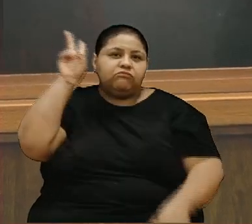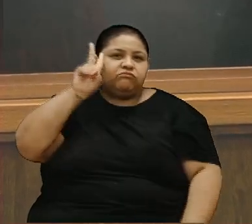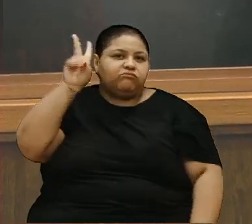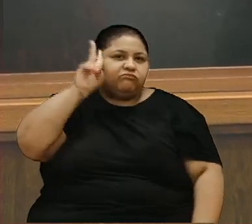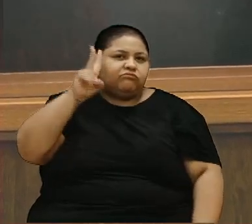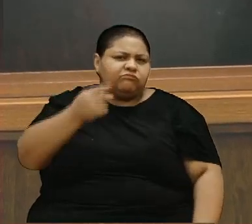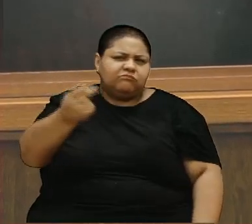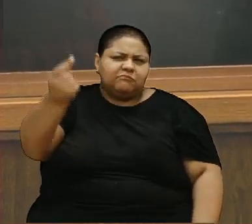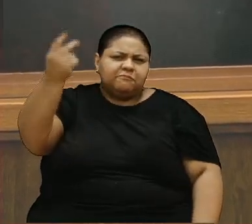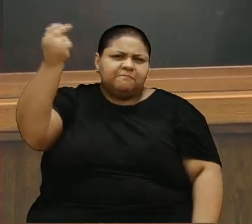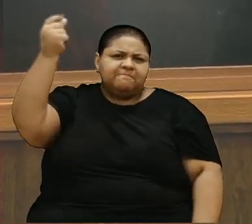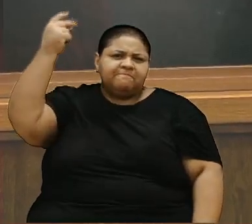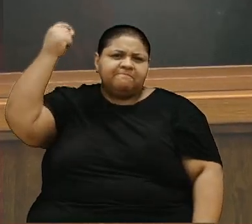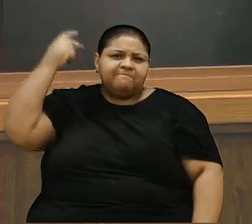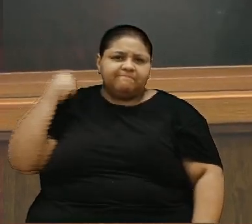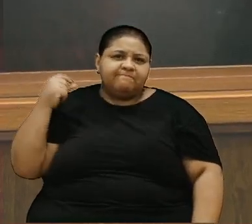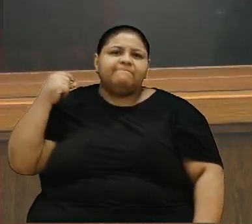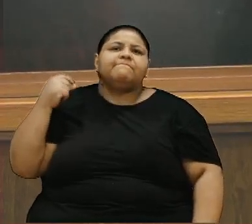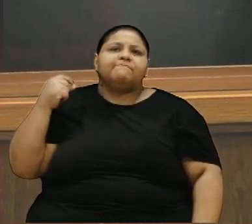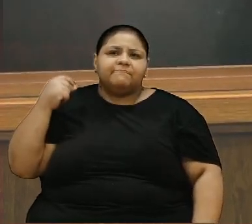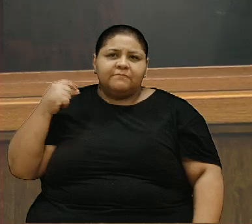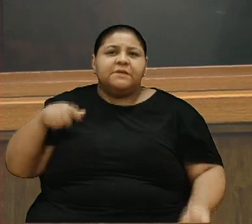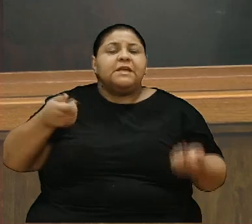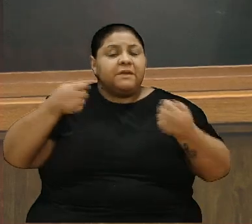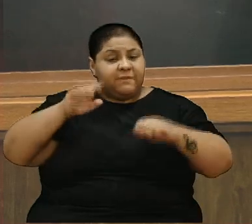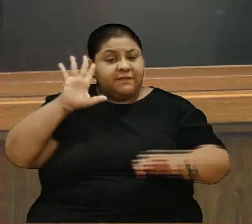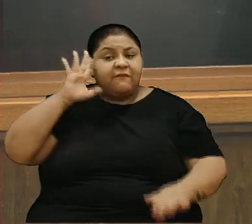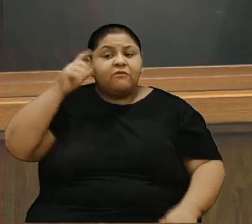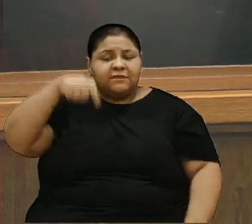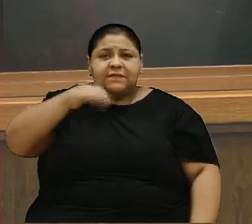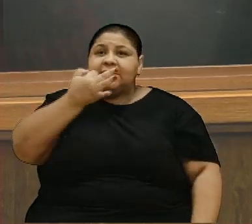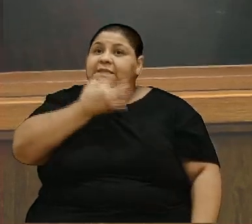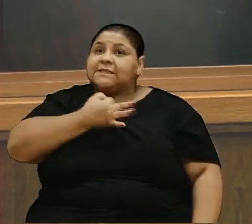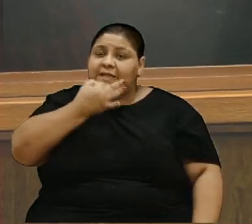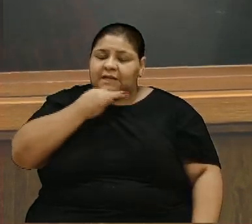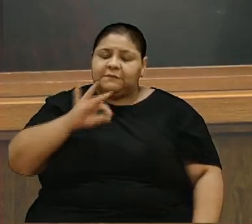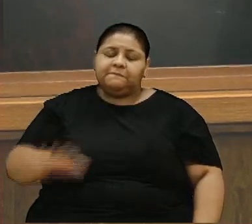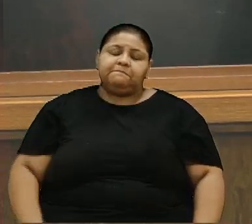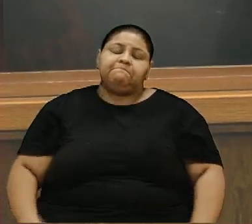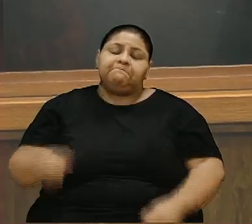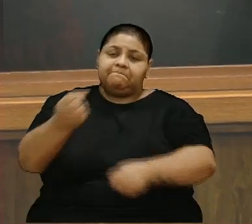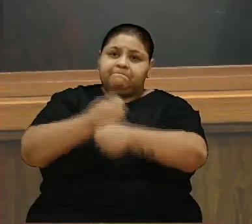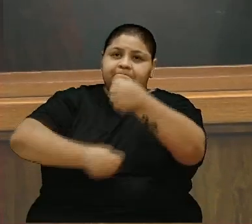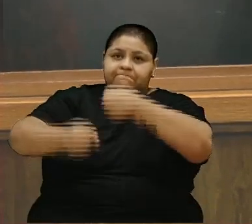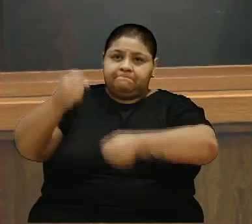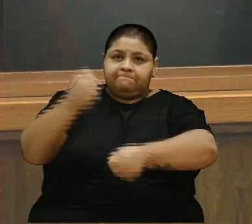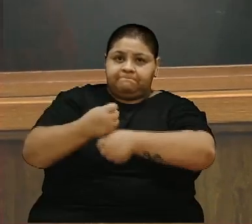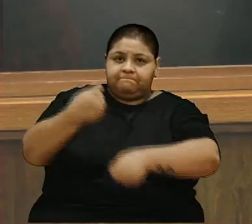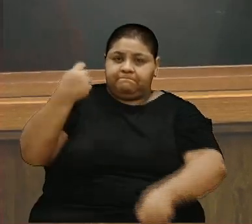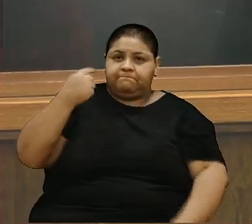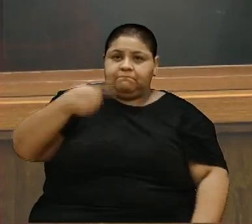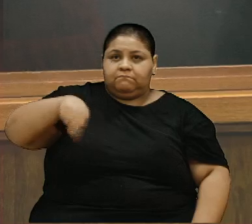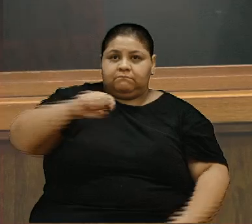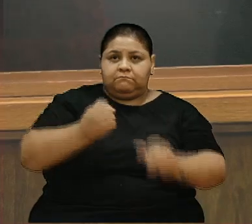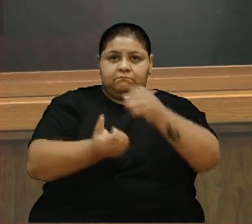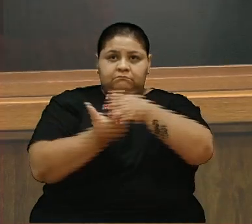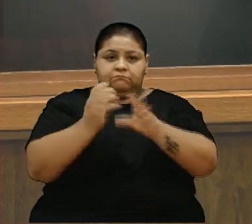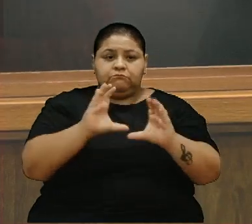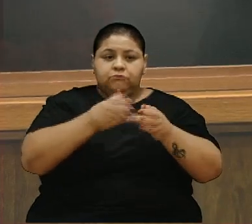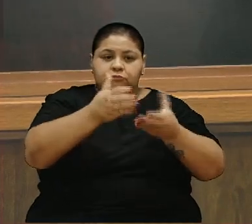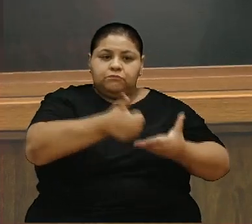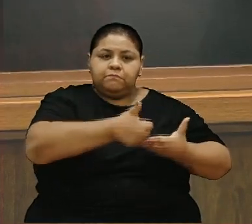que estava mais do que na hora de acontecer na nossa cidade. O ano passado, quando nós criamos a